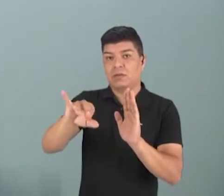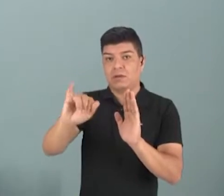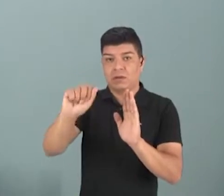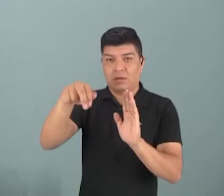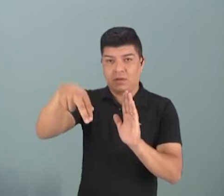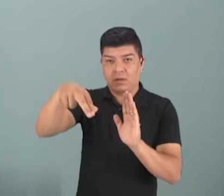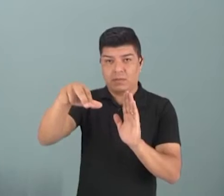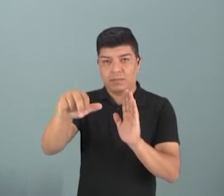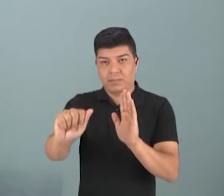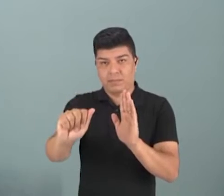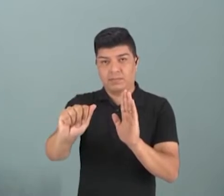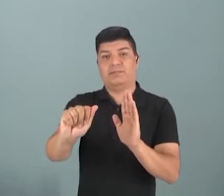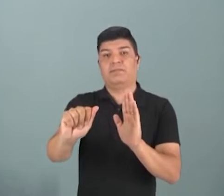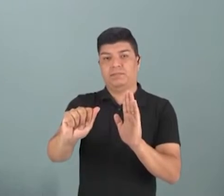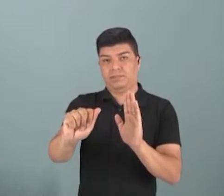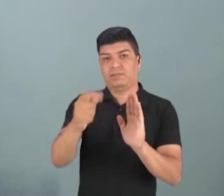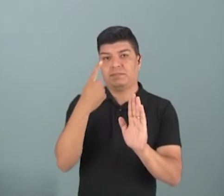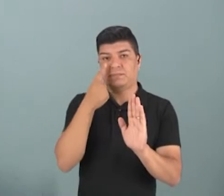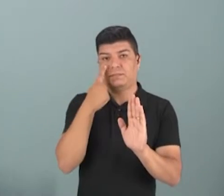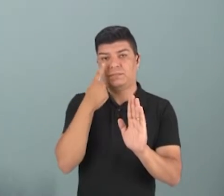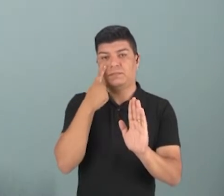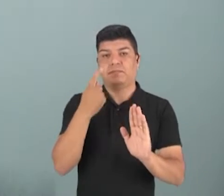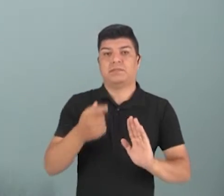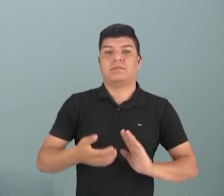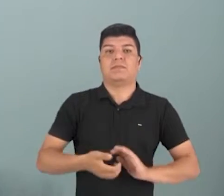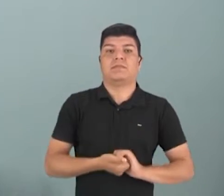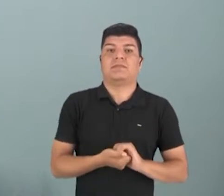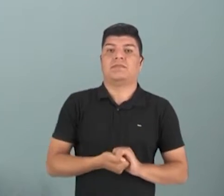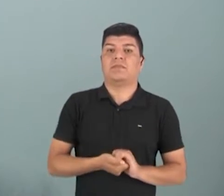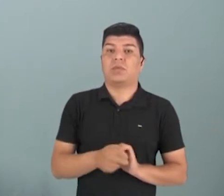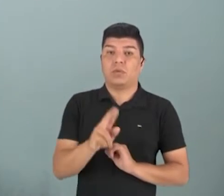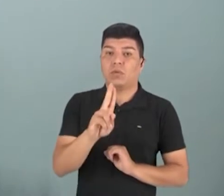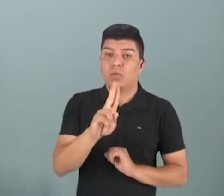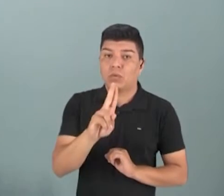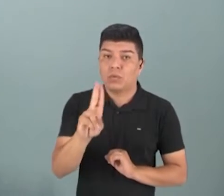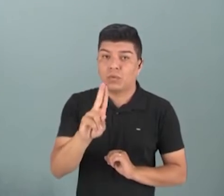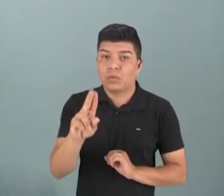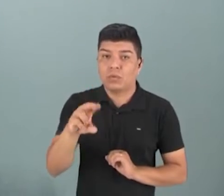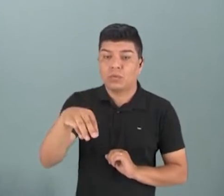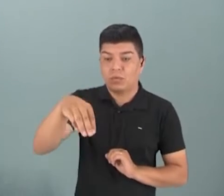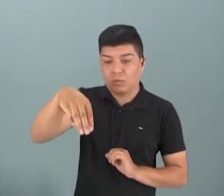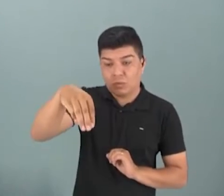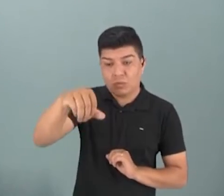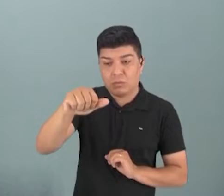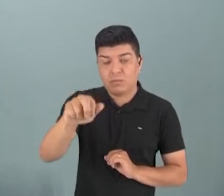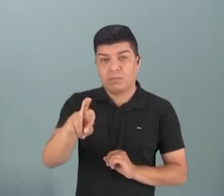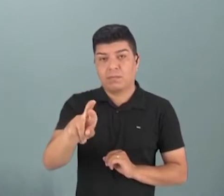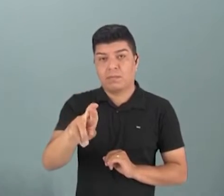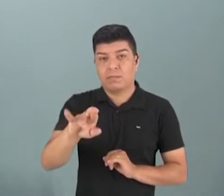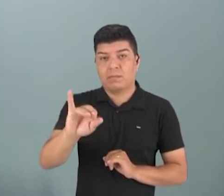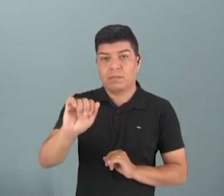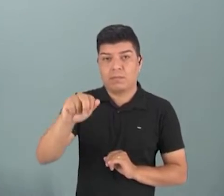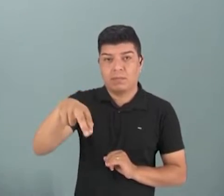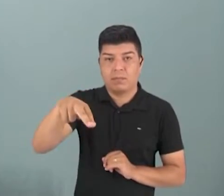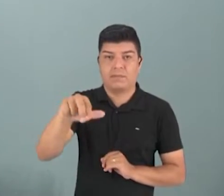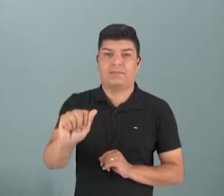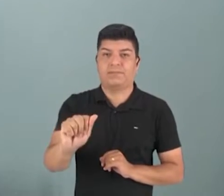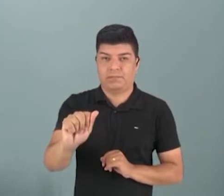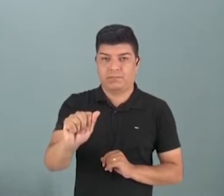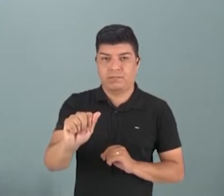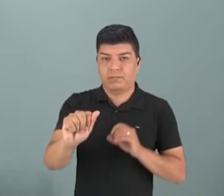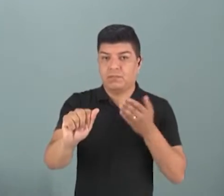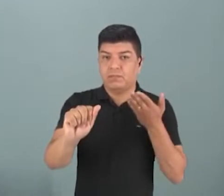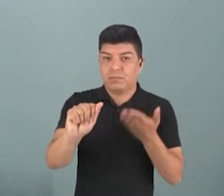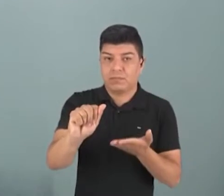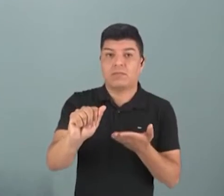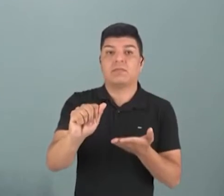Oi Mariana vamos prestar bastante atenção nome Mariana só com esse nome